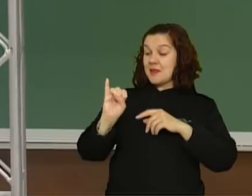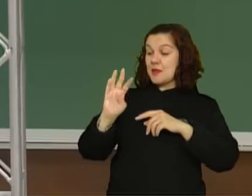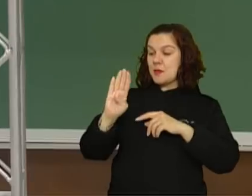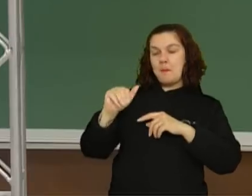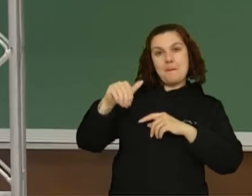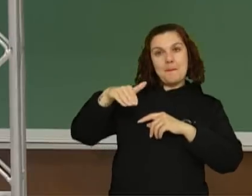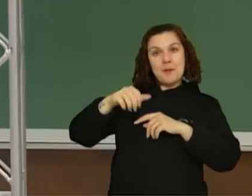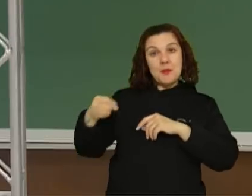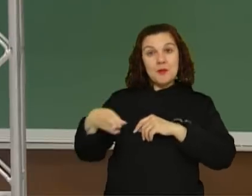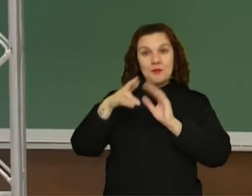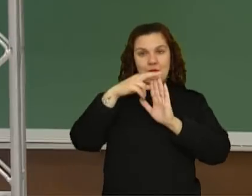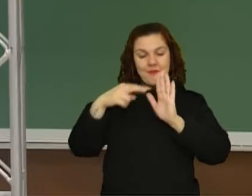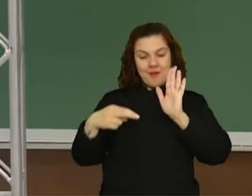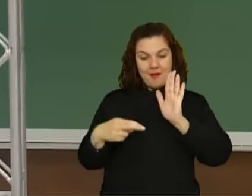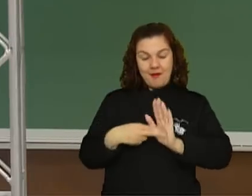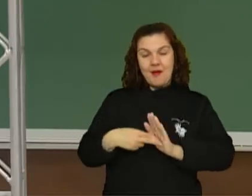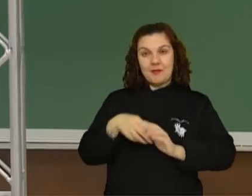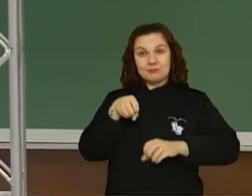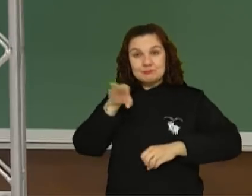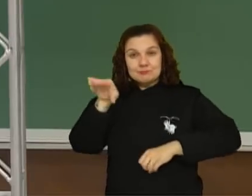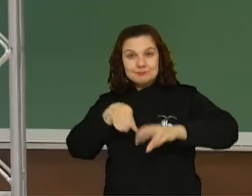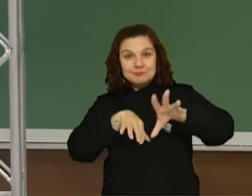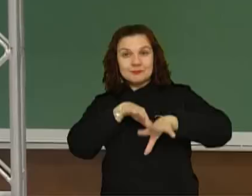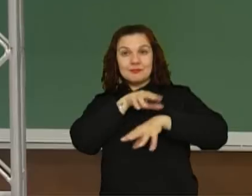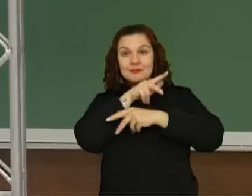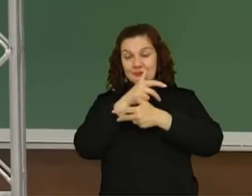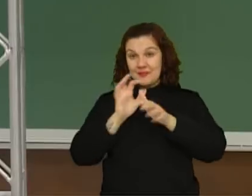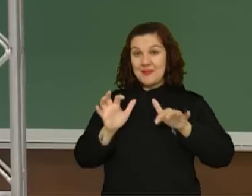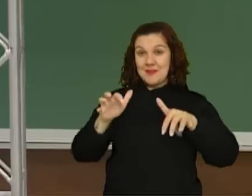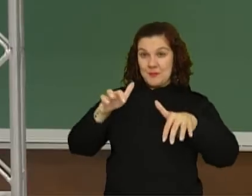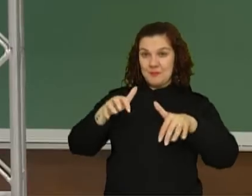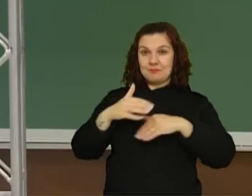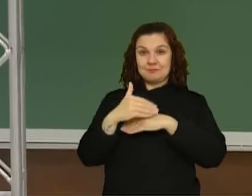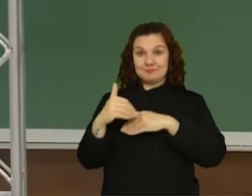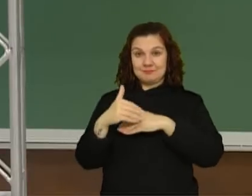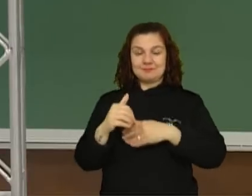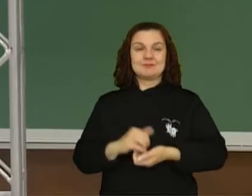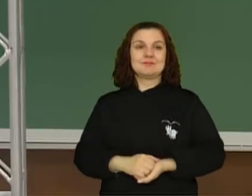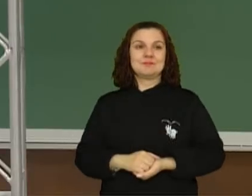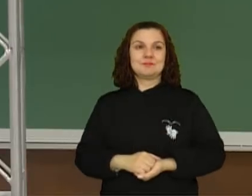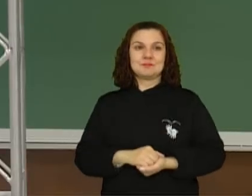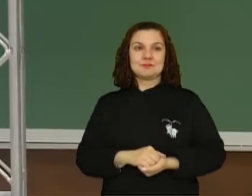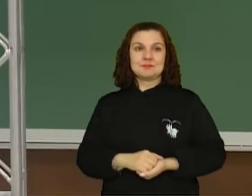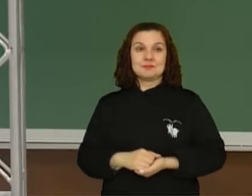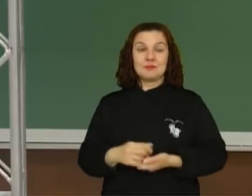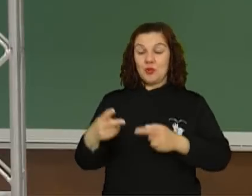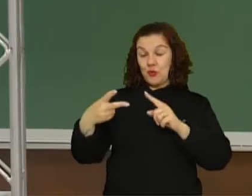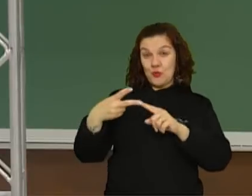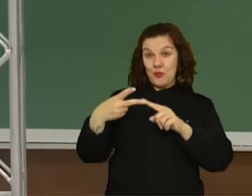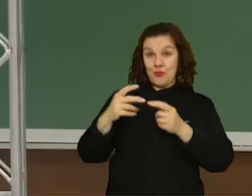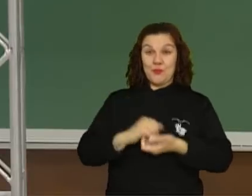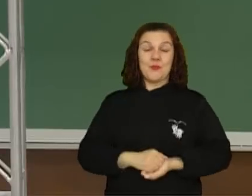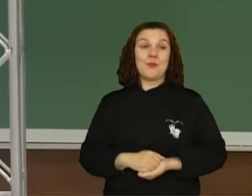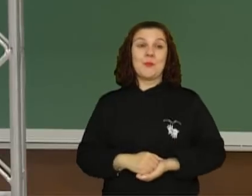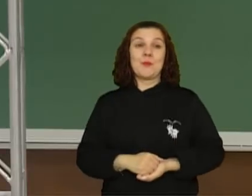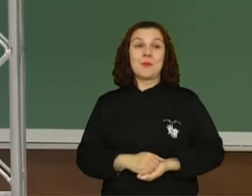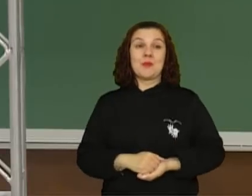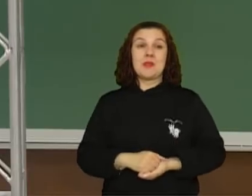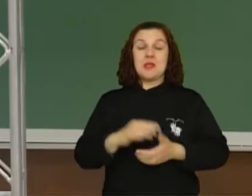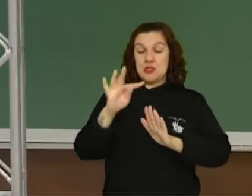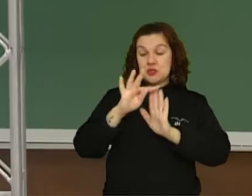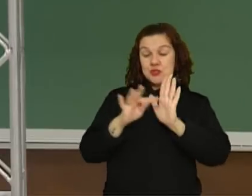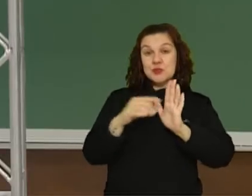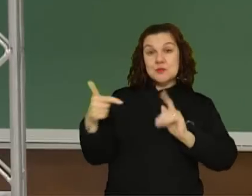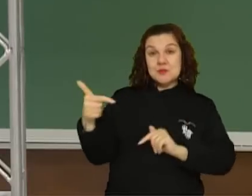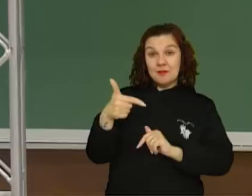tem novas regras de transporte de animais silvestre de estimação. Aí ali. 2, título